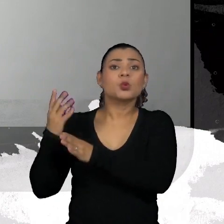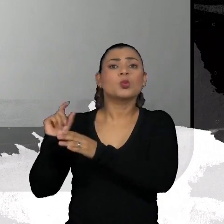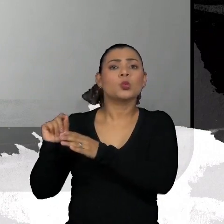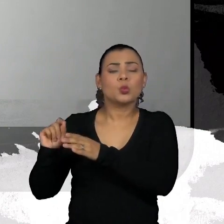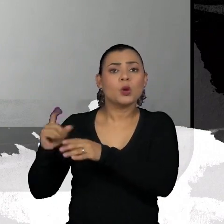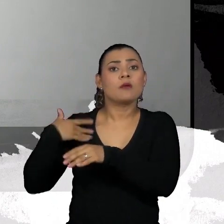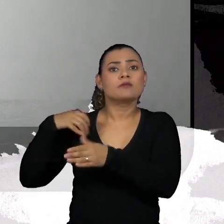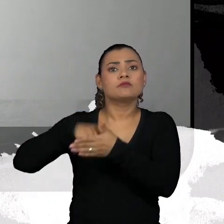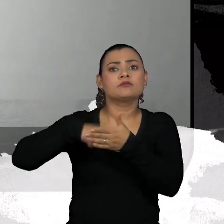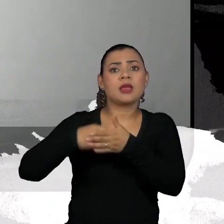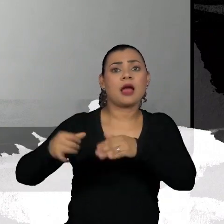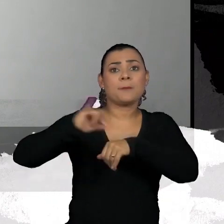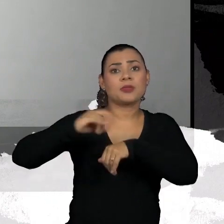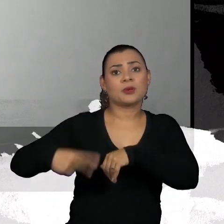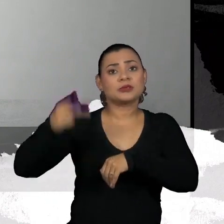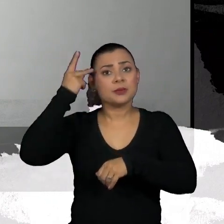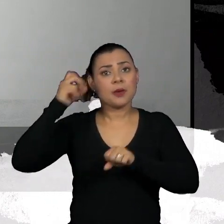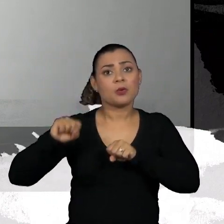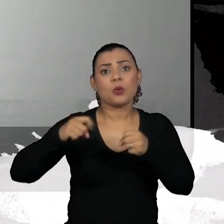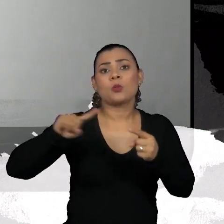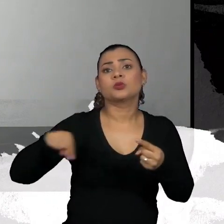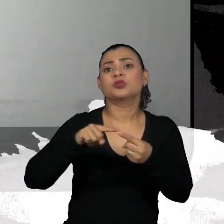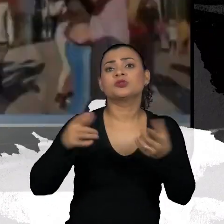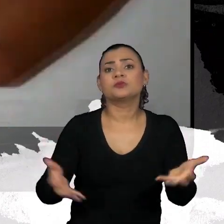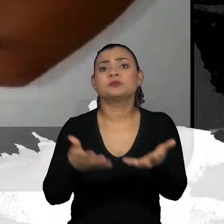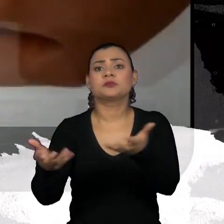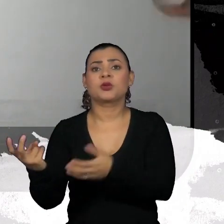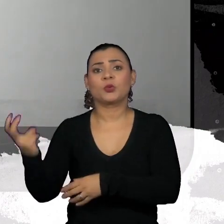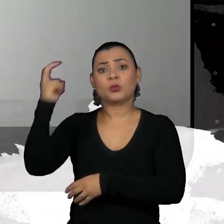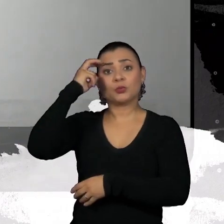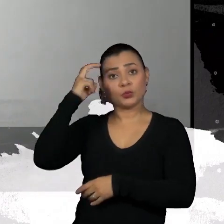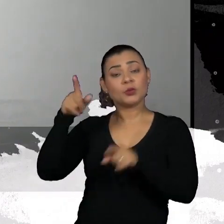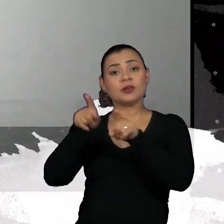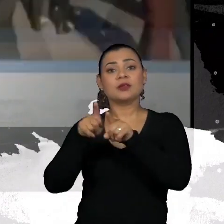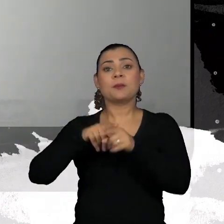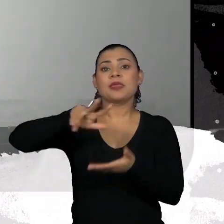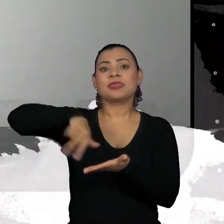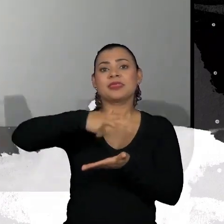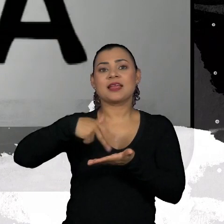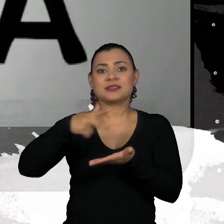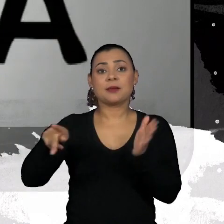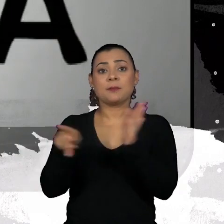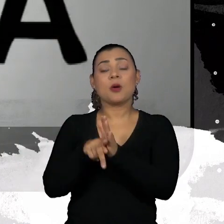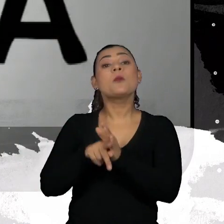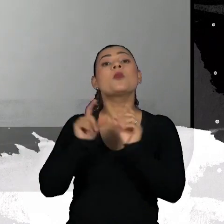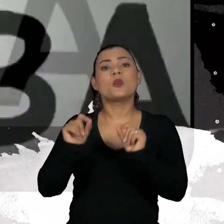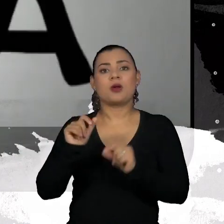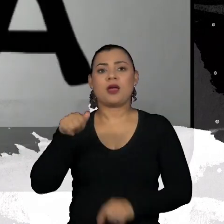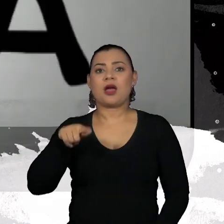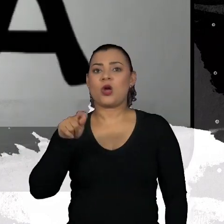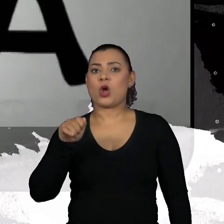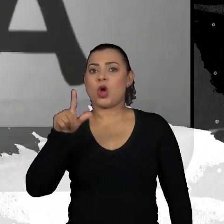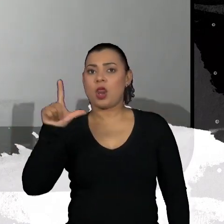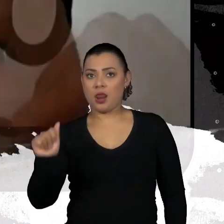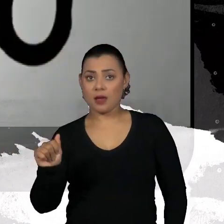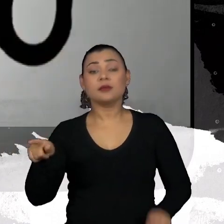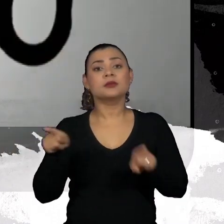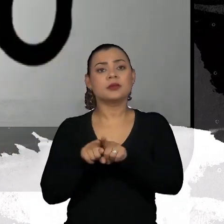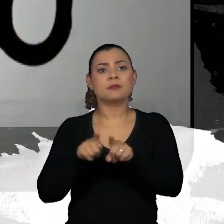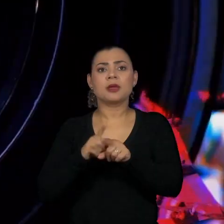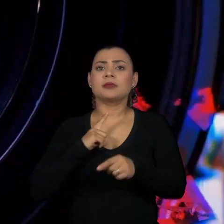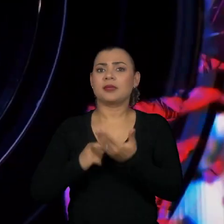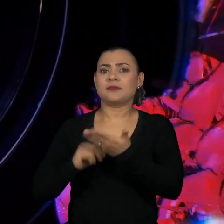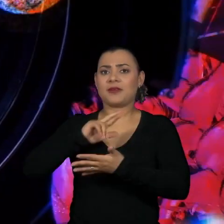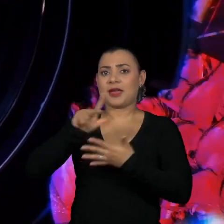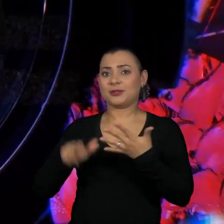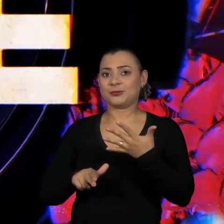manifestações culturais na capital paulista, com o objetivo de promover a cultura e as danças angolanas através de aulas de Kizomba, Semba, Kuduro, entre